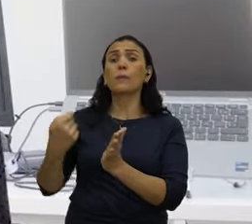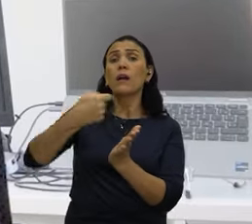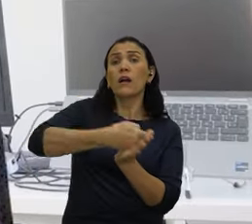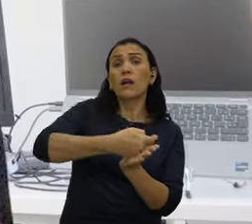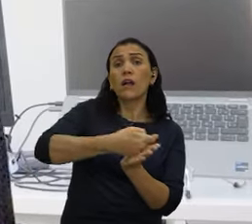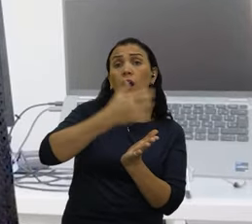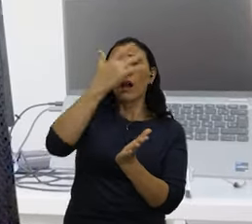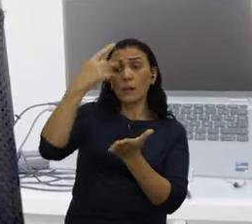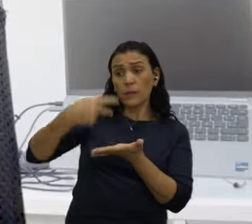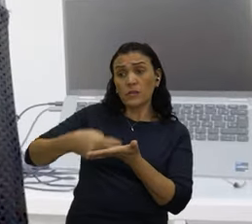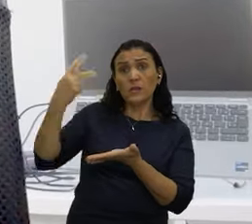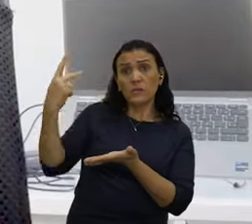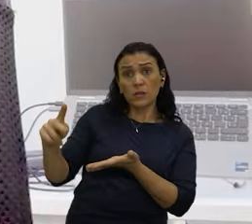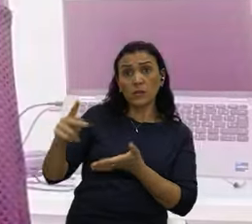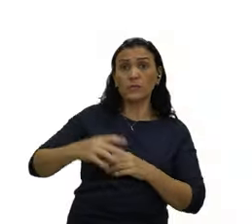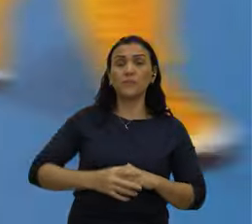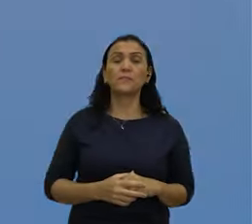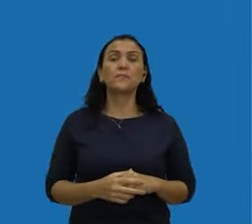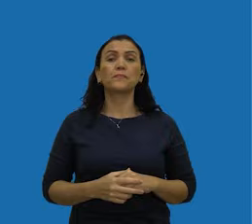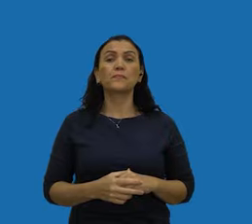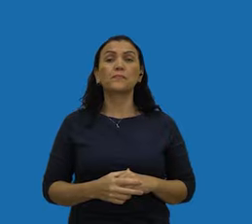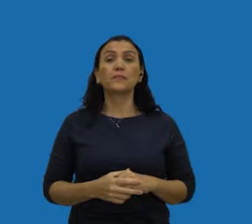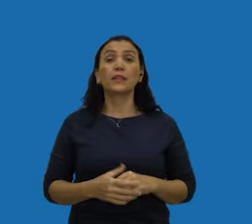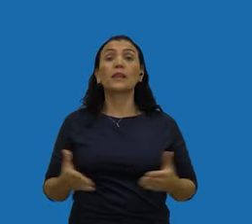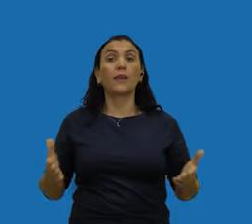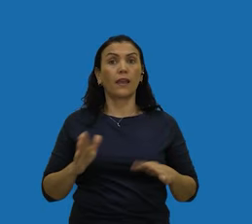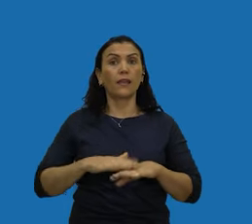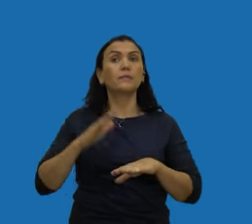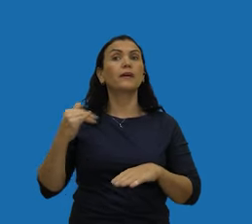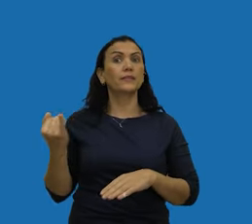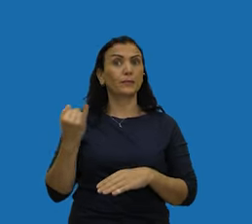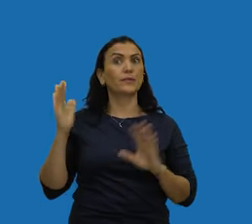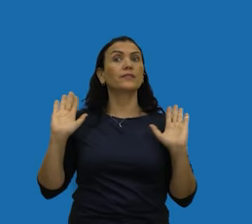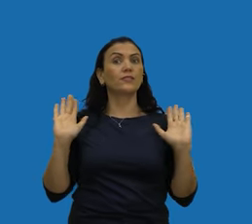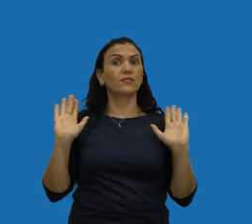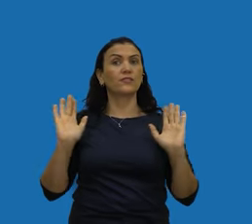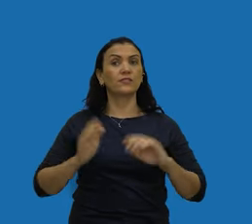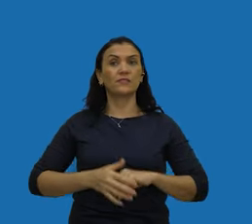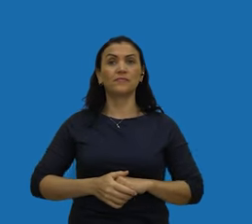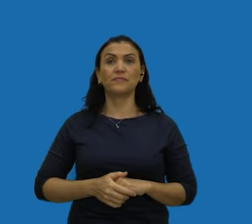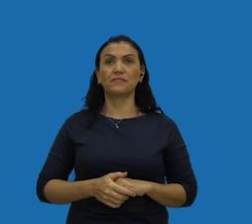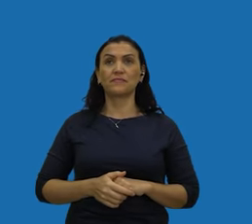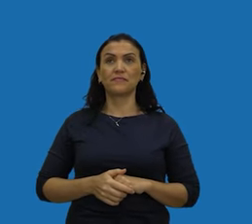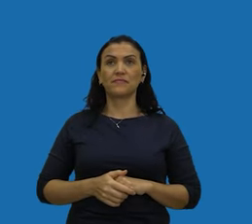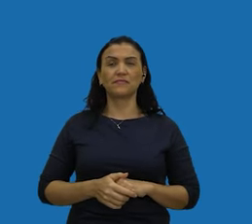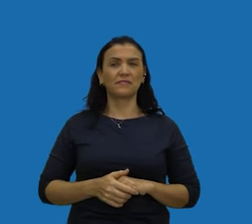ela arque com os custos desse atendimento. Atuação mais que importante, né não? Que